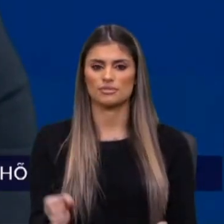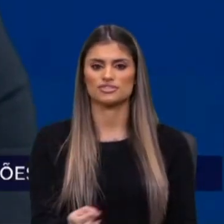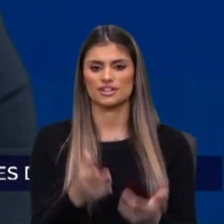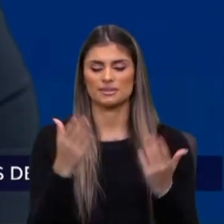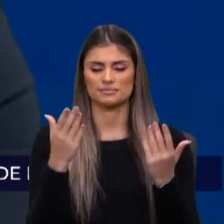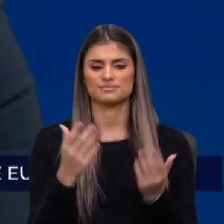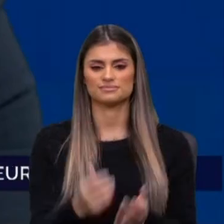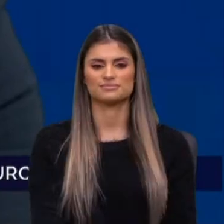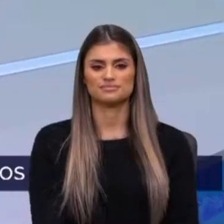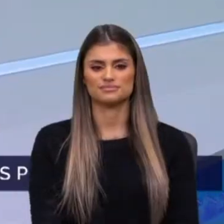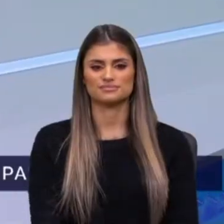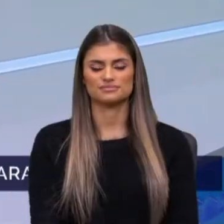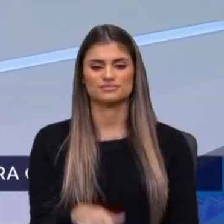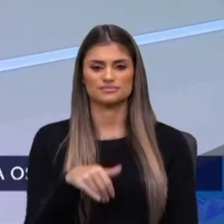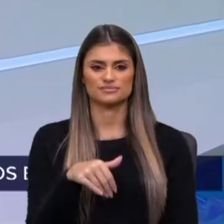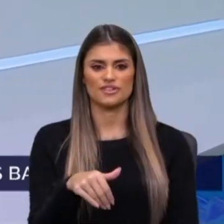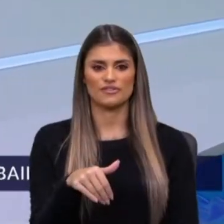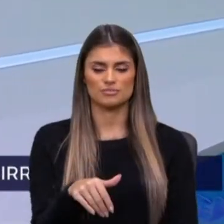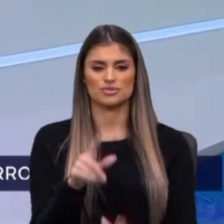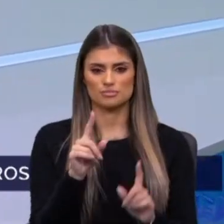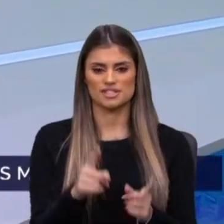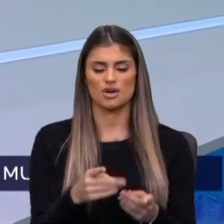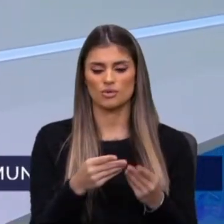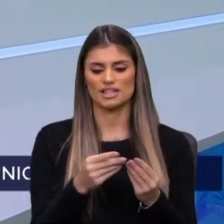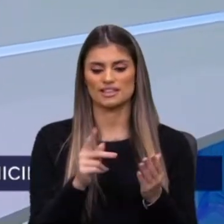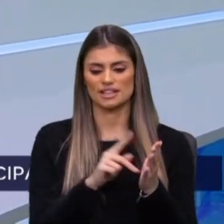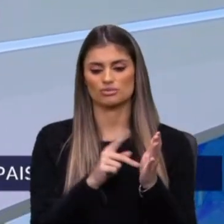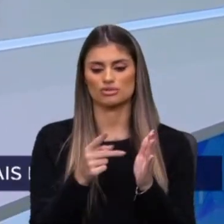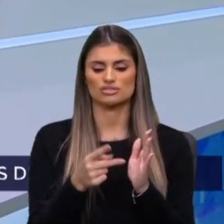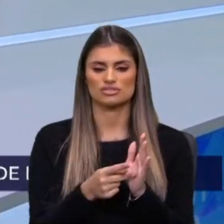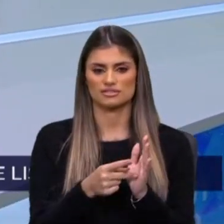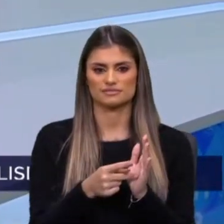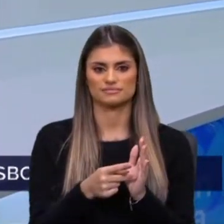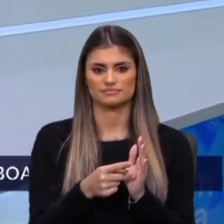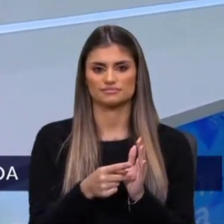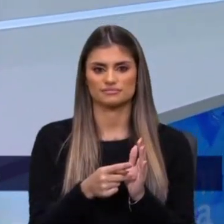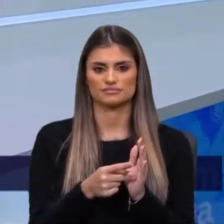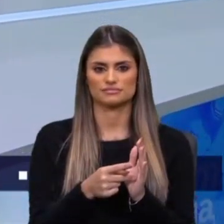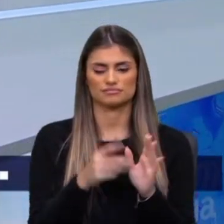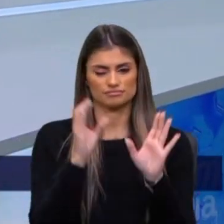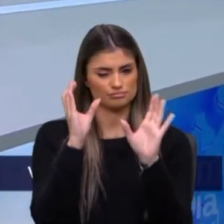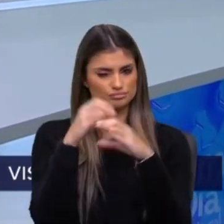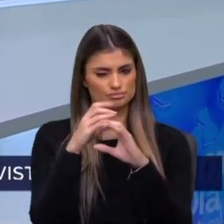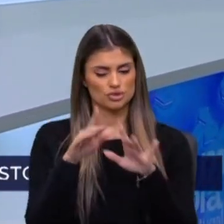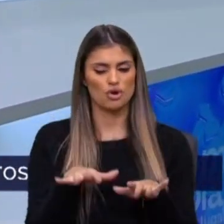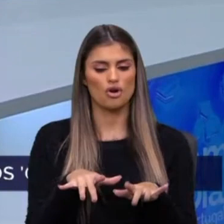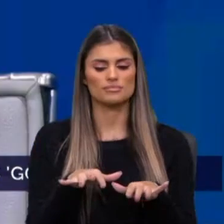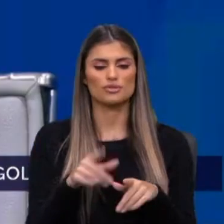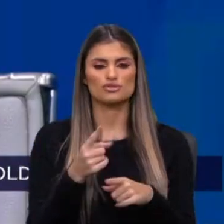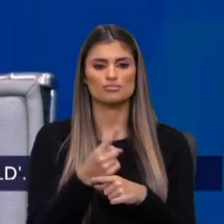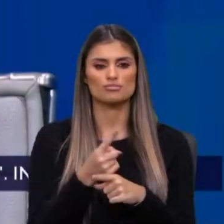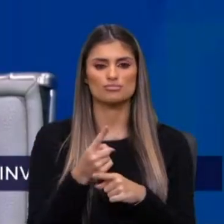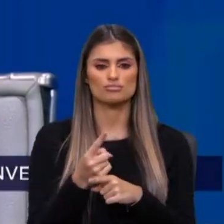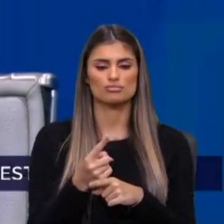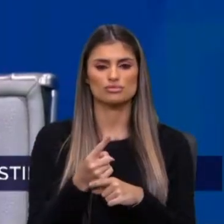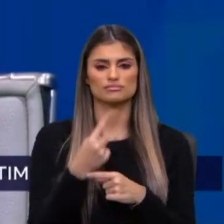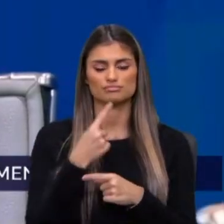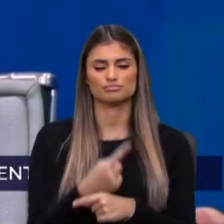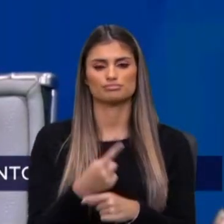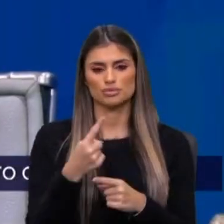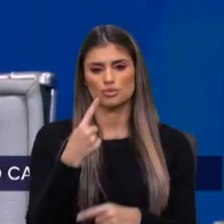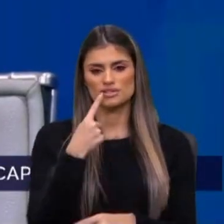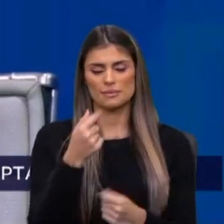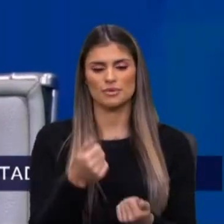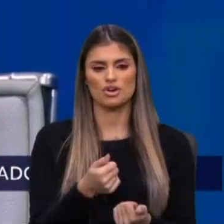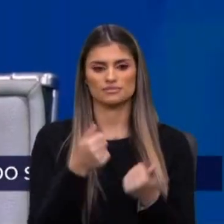dia. Vamos começar com a qualidade tecnológica dos telescópios e computadores, isto porque nos permite conhecer cada vez